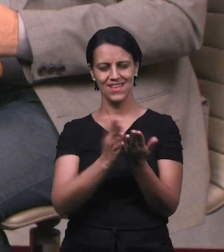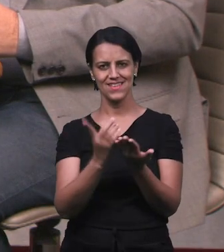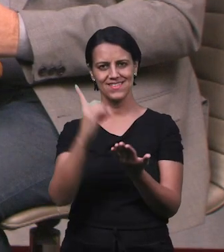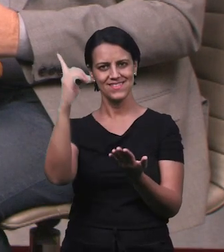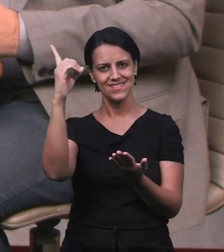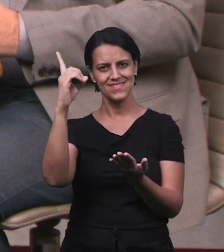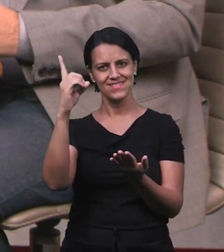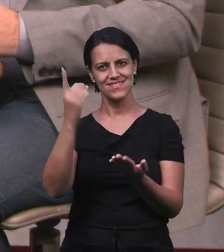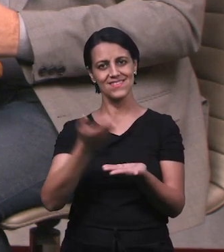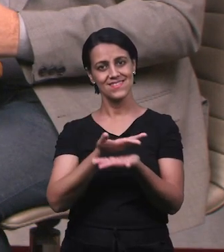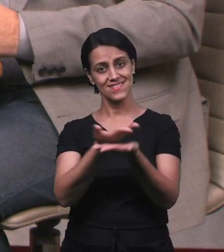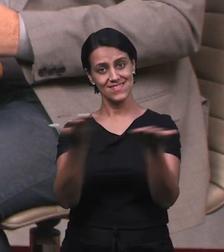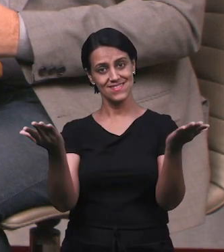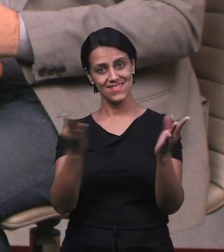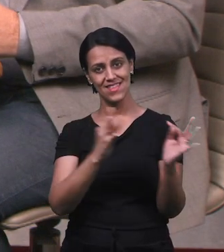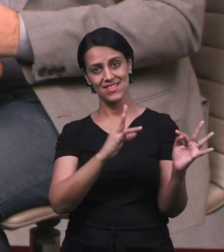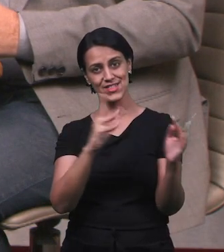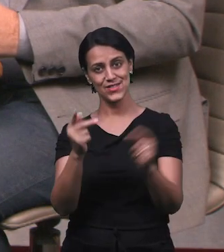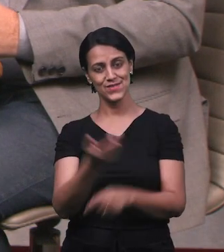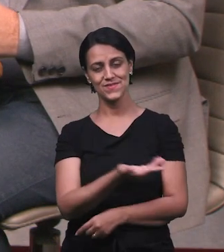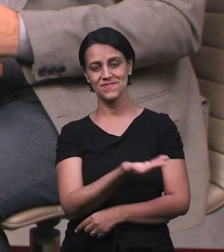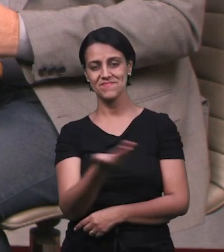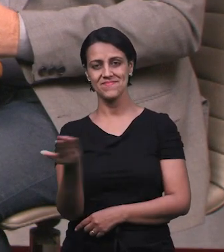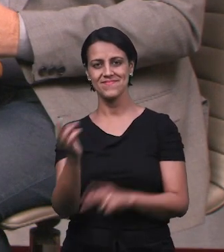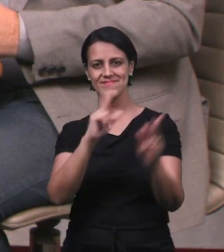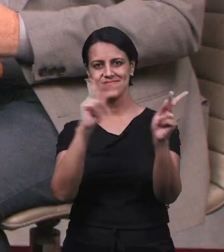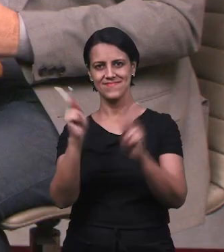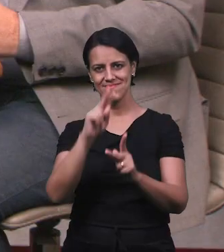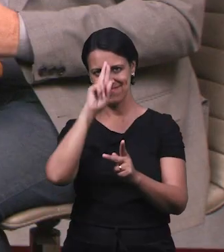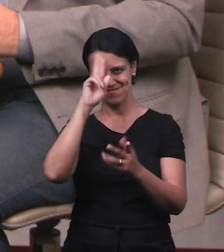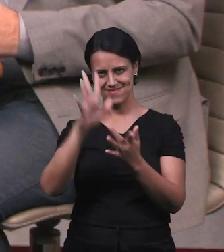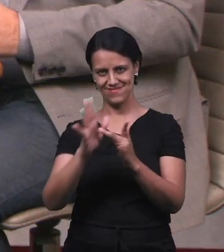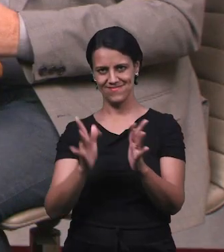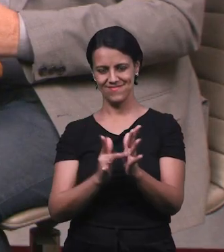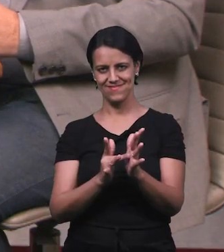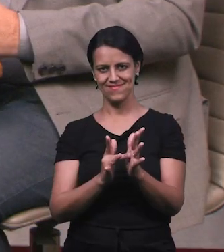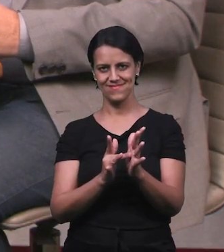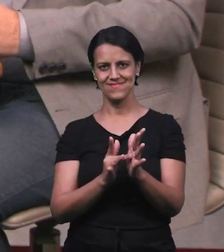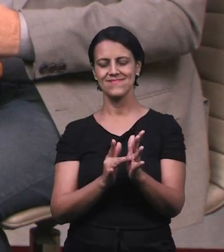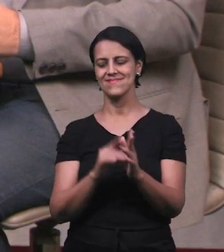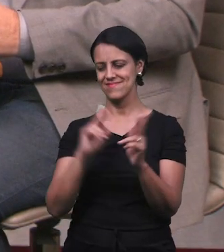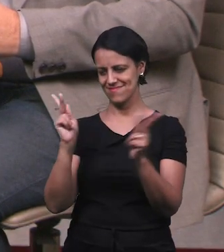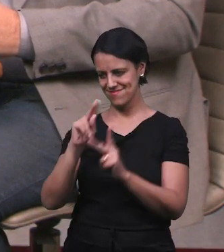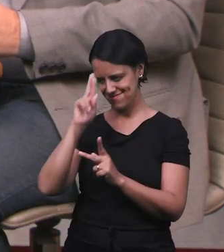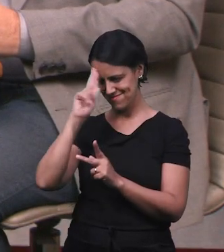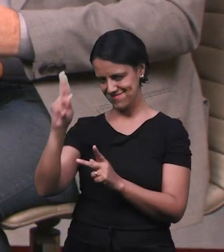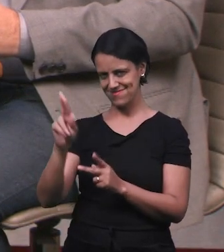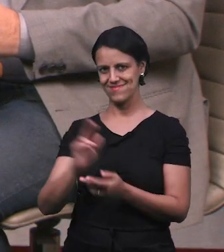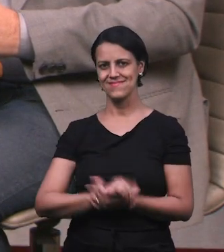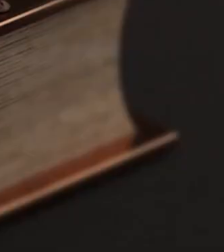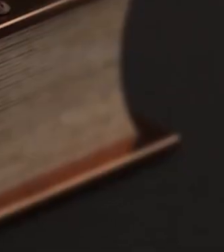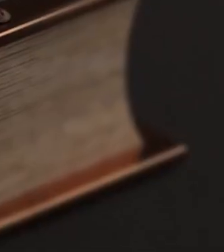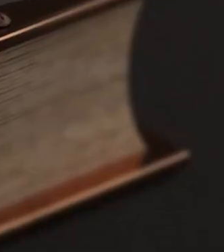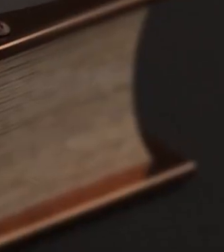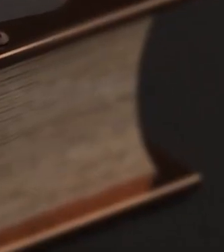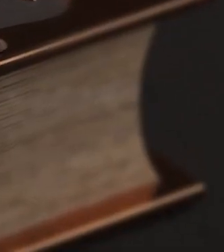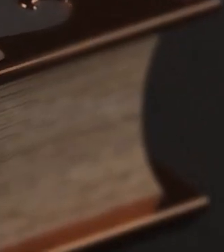Bíblia, desejando a todos os irmãos a paz do Senhor Jesus, a paz do Senhor, pastor Fábio. A paz do Senhor.